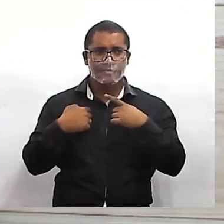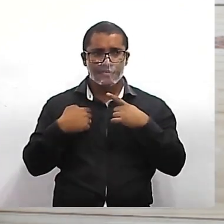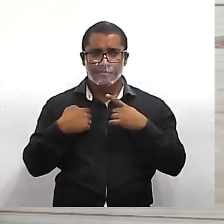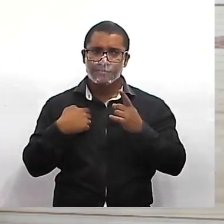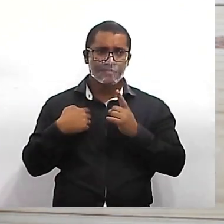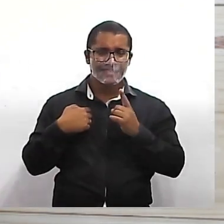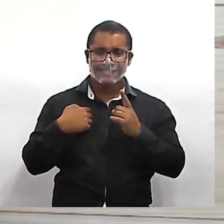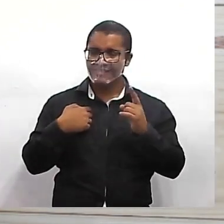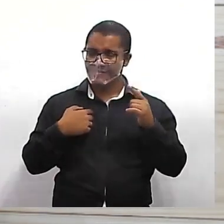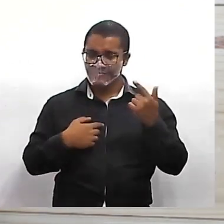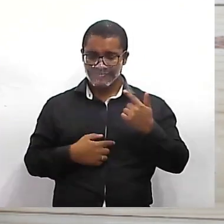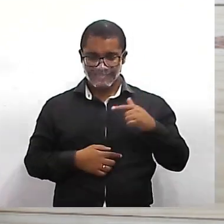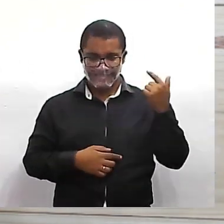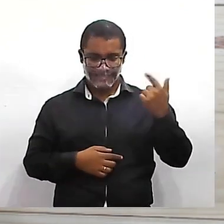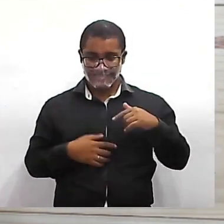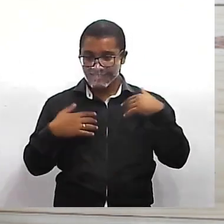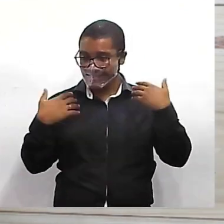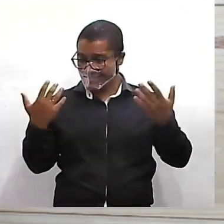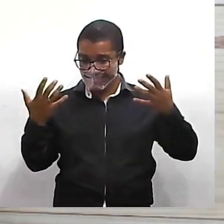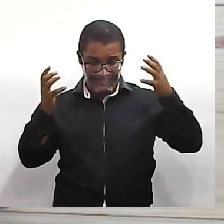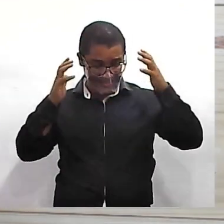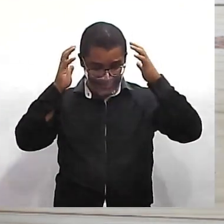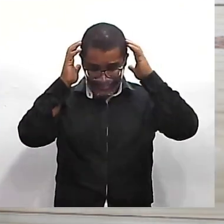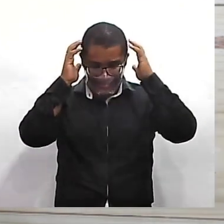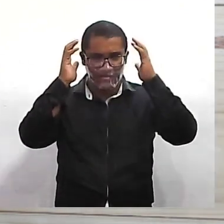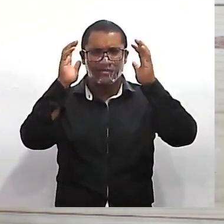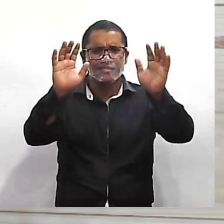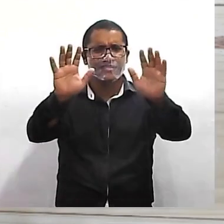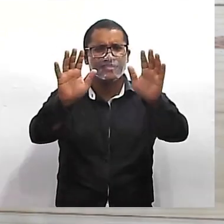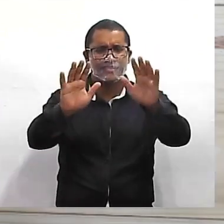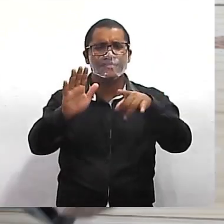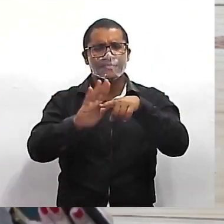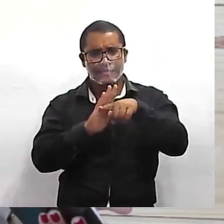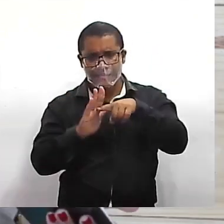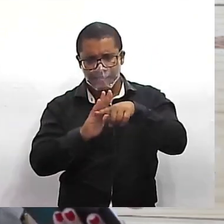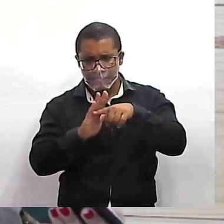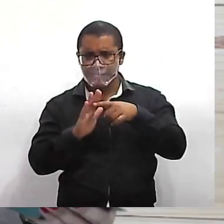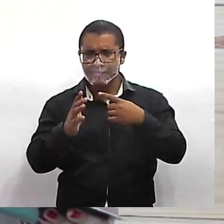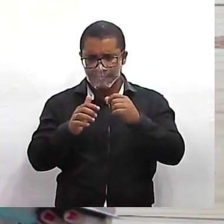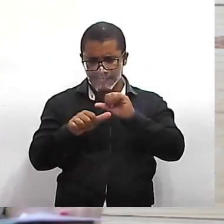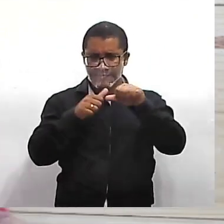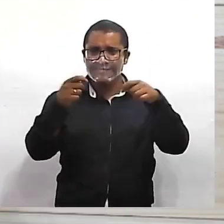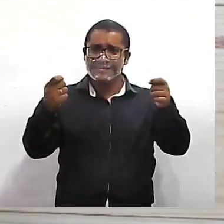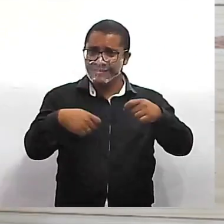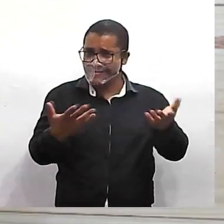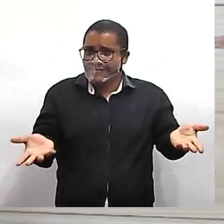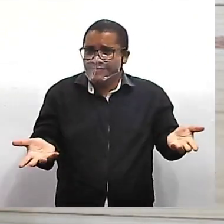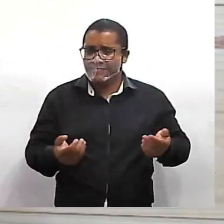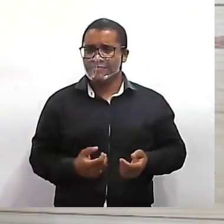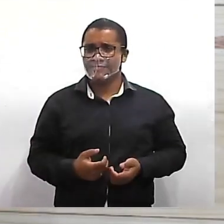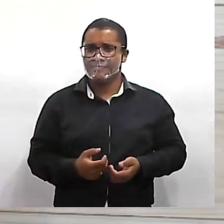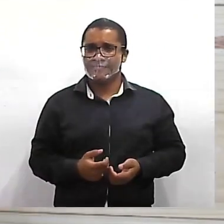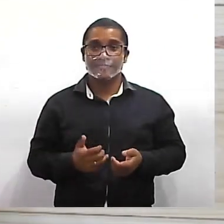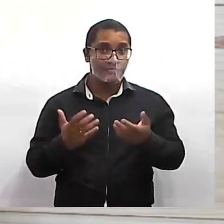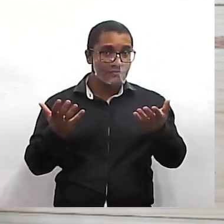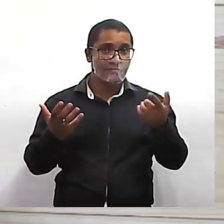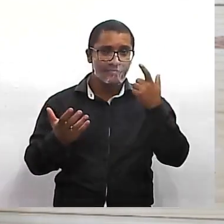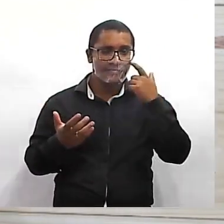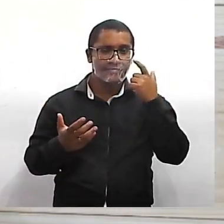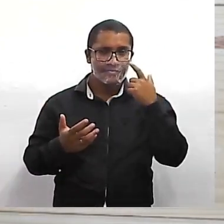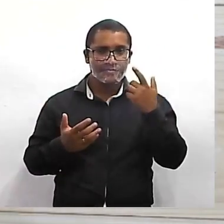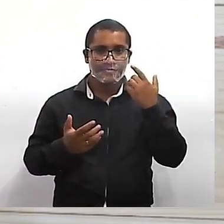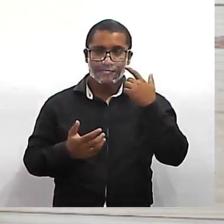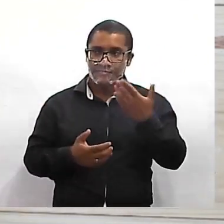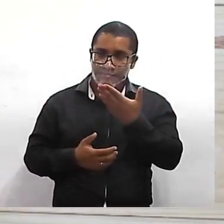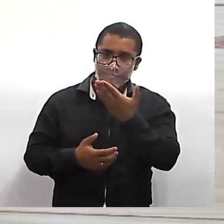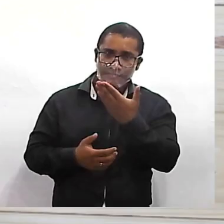acontecer comigo? Estou perdido, estou perdida. Não, vamos pesquisar, vamos ver o que a gente pode fazer. Tá joia? Chega aqui comigo e vamos ler junto.